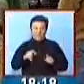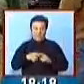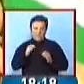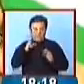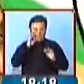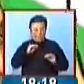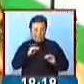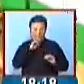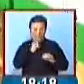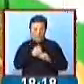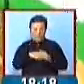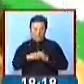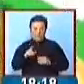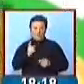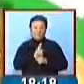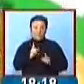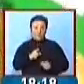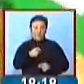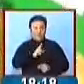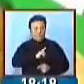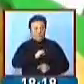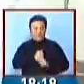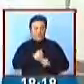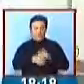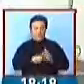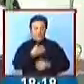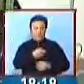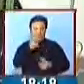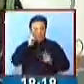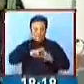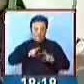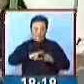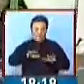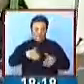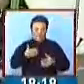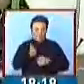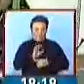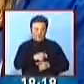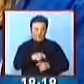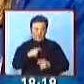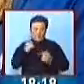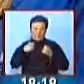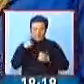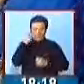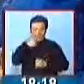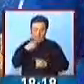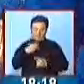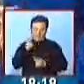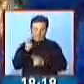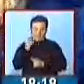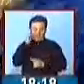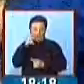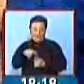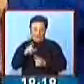e, por que não, cada um criar o seu próprio emprego. Cabeleireira, por exemplo, e estética animal será outra das